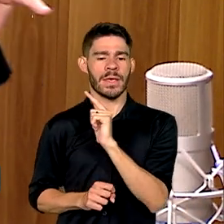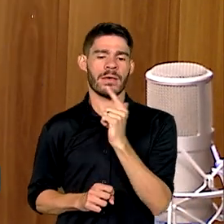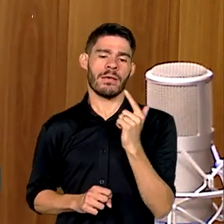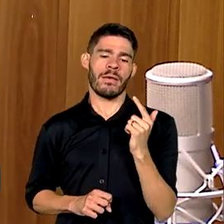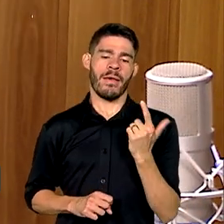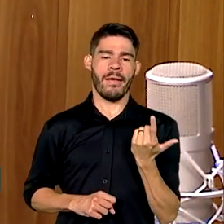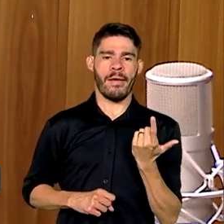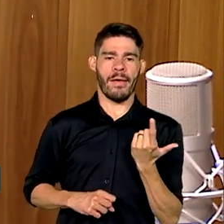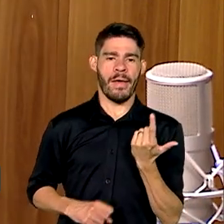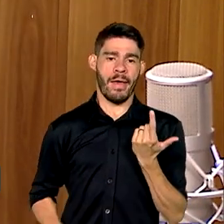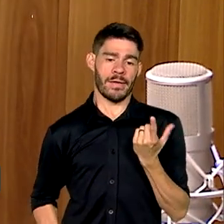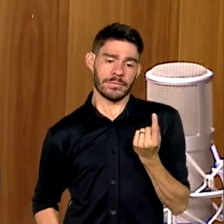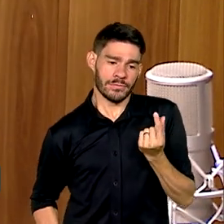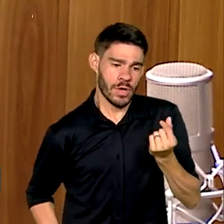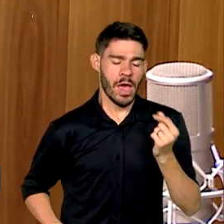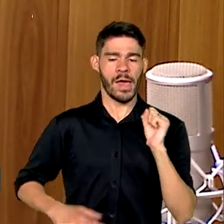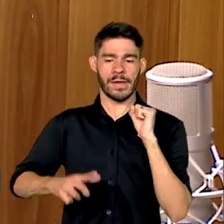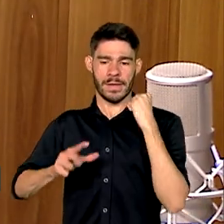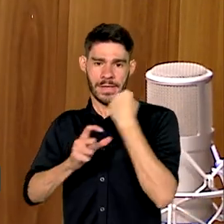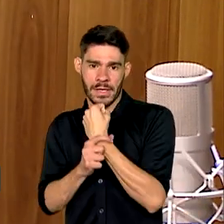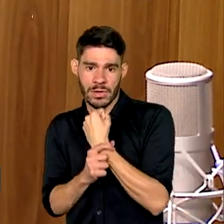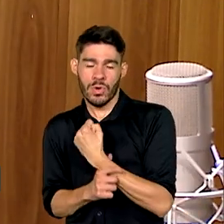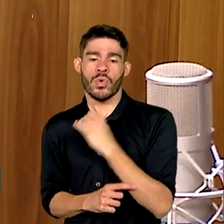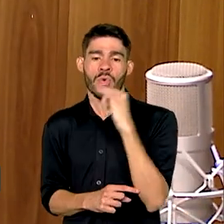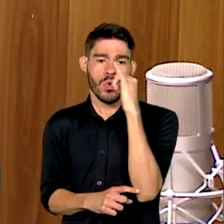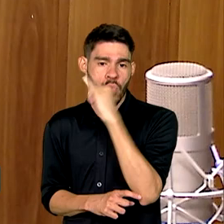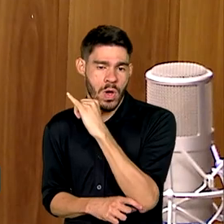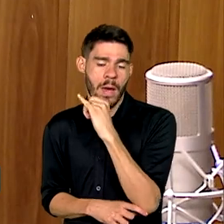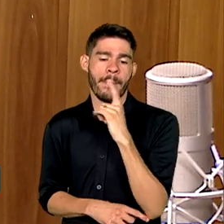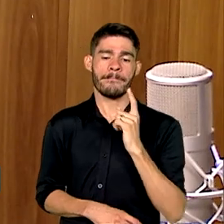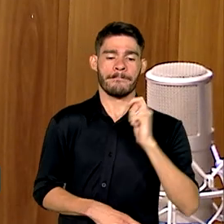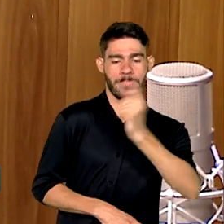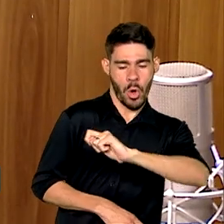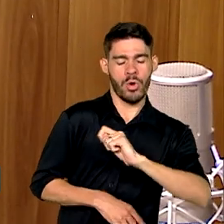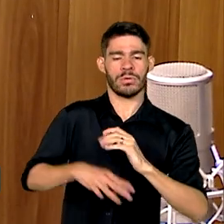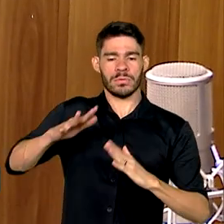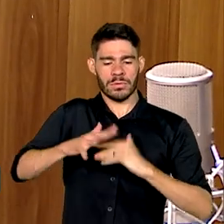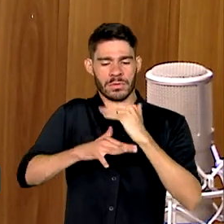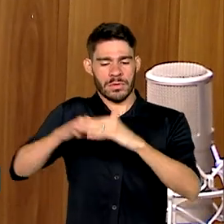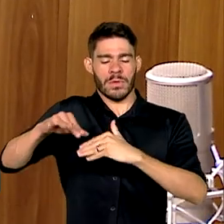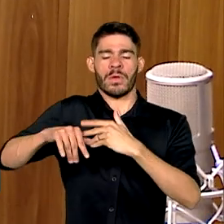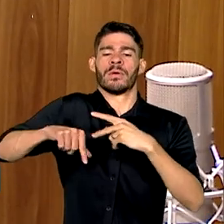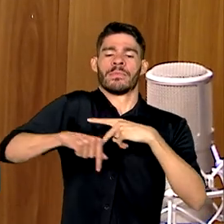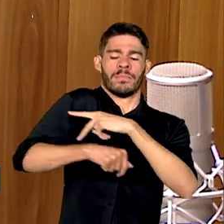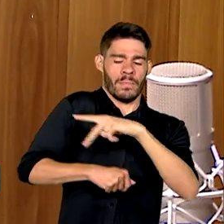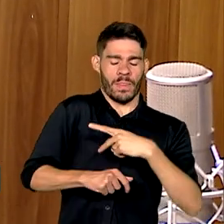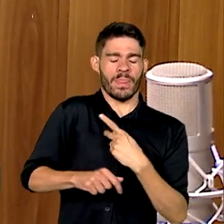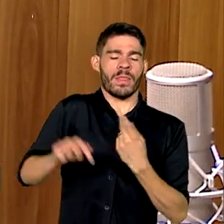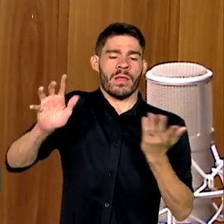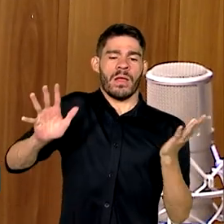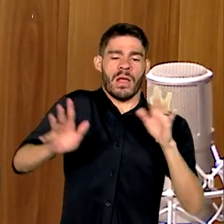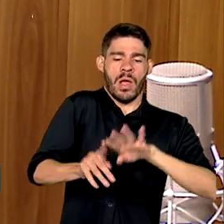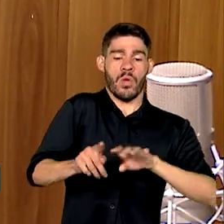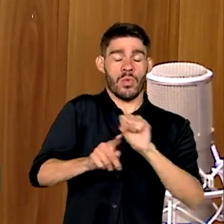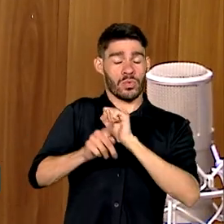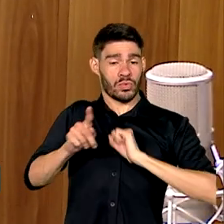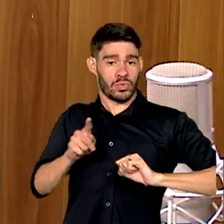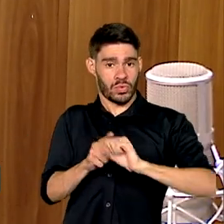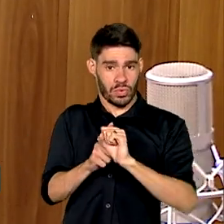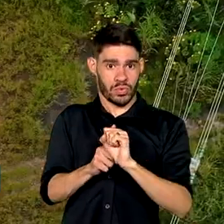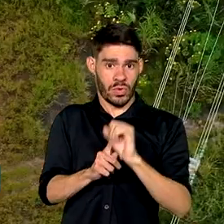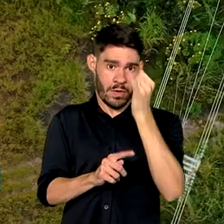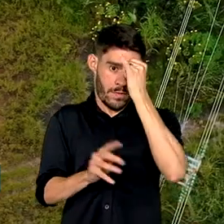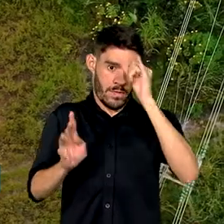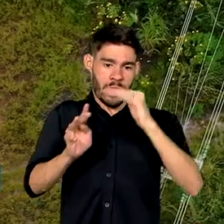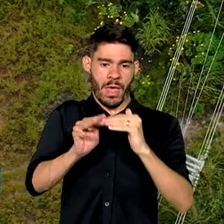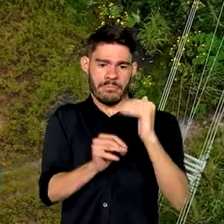modicidade tarifária e segurança energética, para que a gente possa desenvolver o país e fazer a inclusão social e combater a